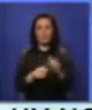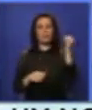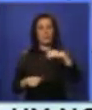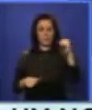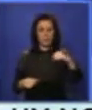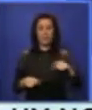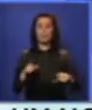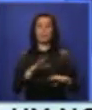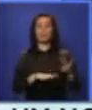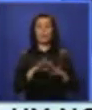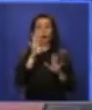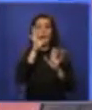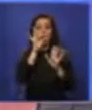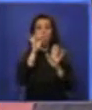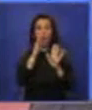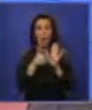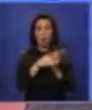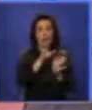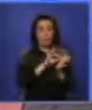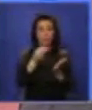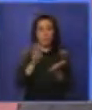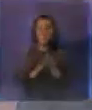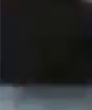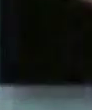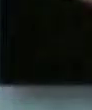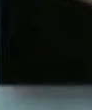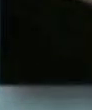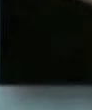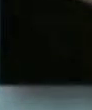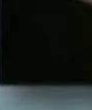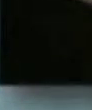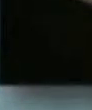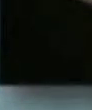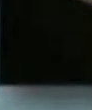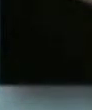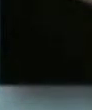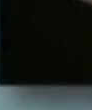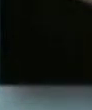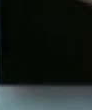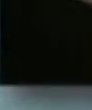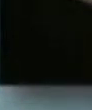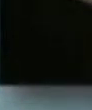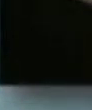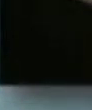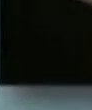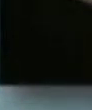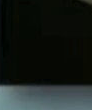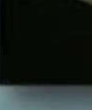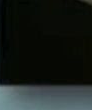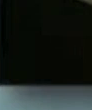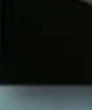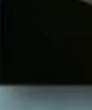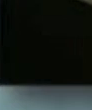Exatamente. O que se vai fazer é colar esta lâmina na superfície dentária, caso seja necessário fazer algum tipo de preparação, porque pode